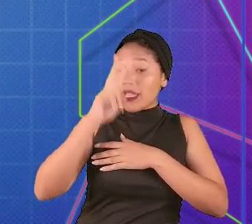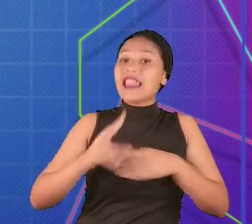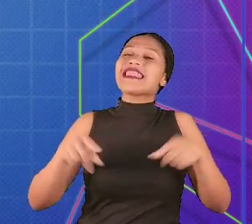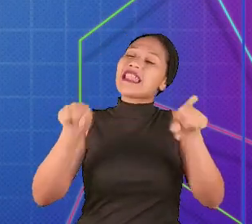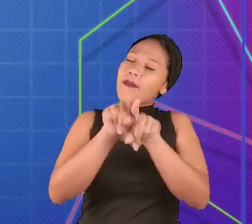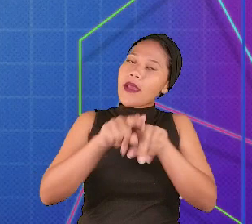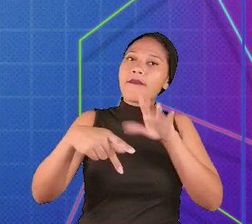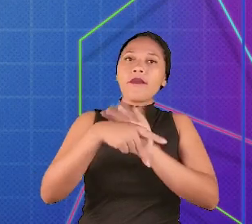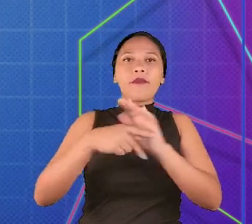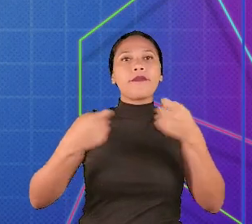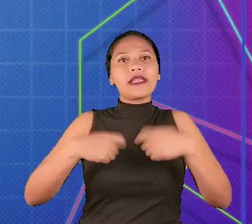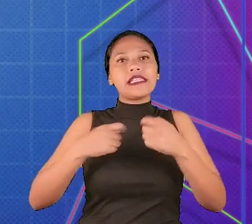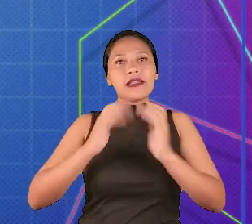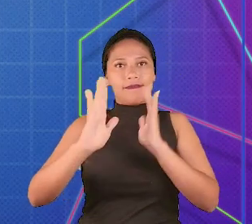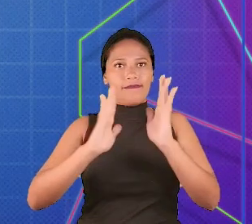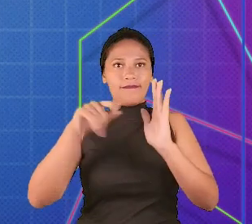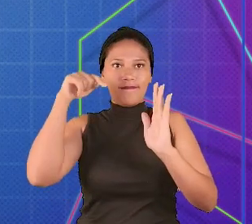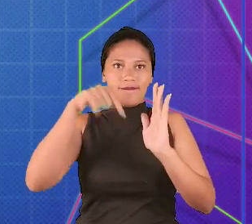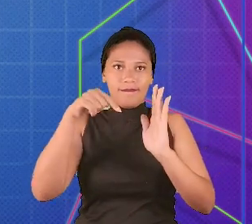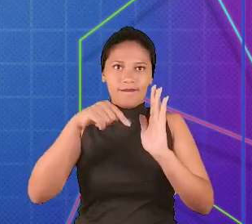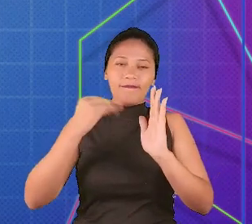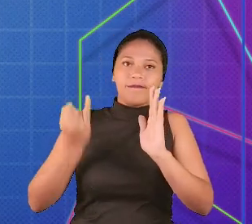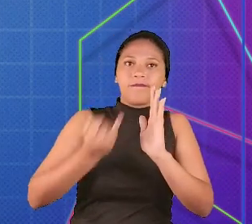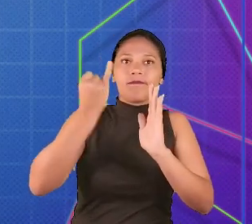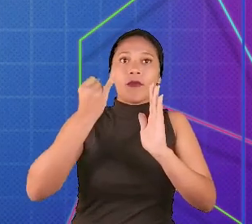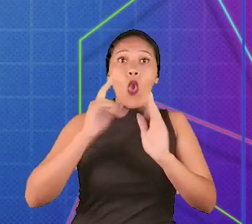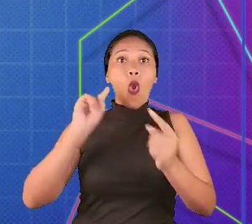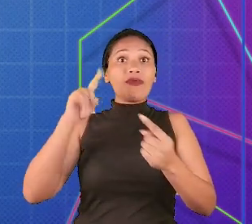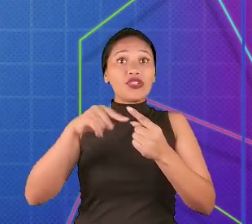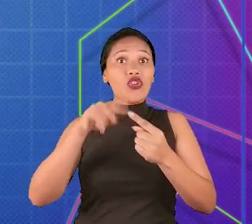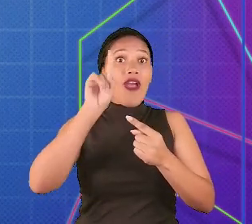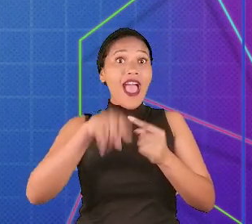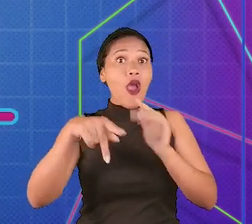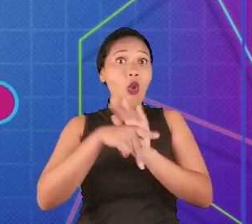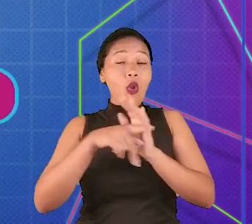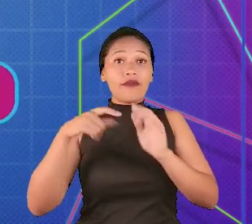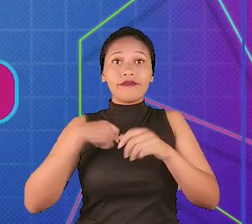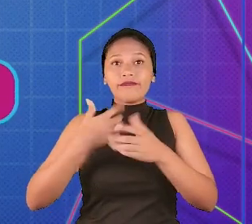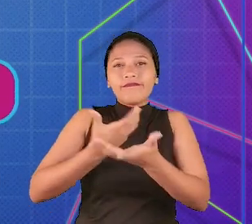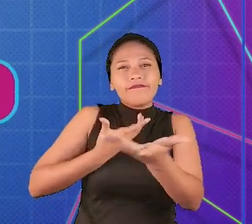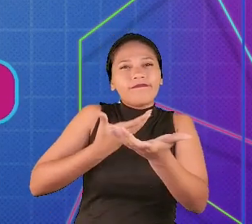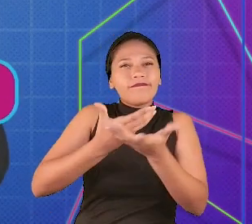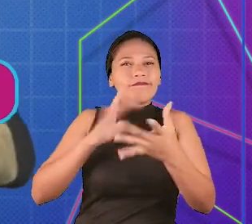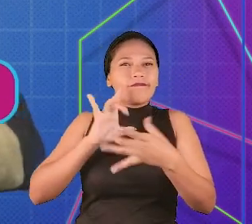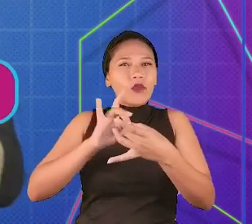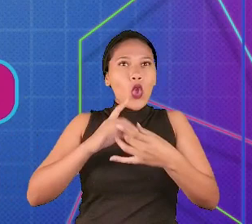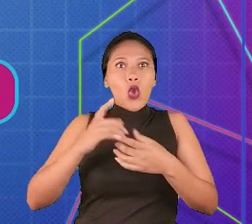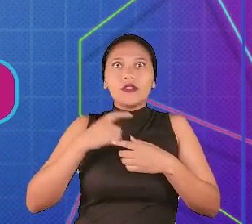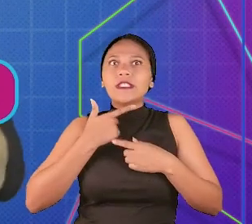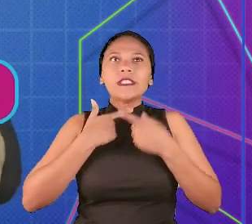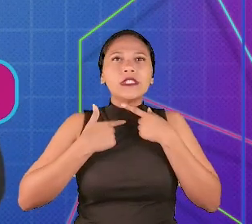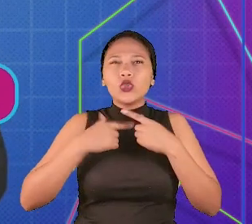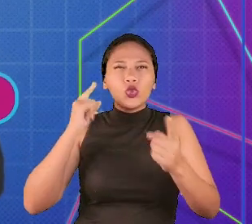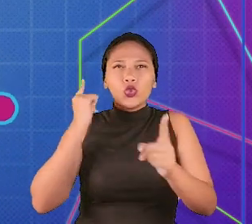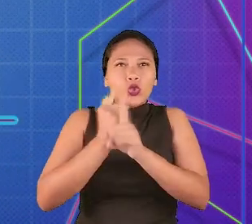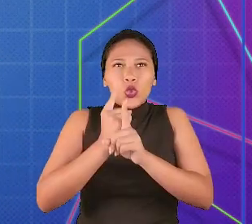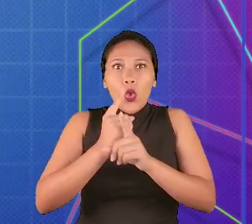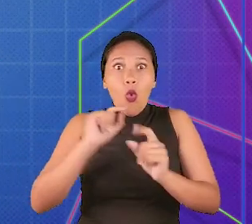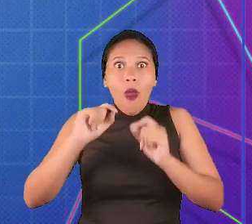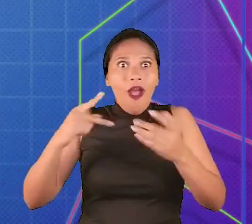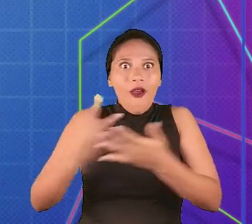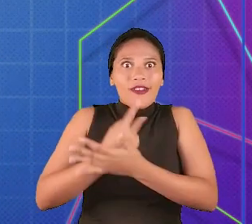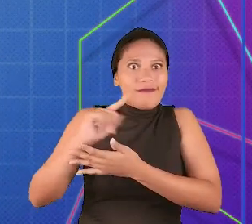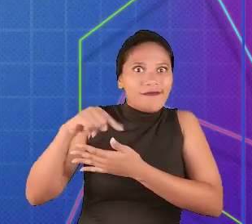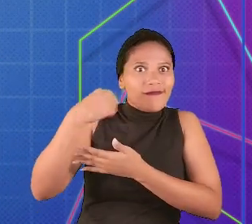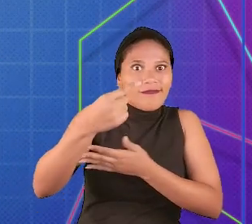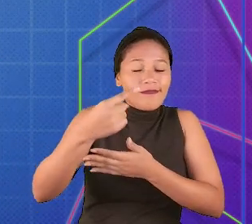eles também têm que se desenvolver nessa parte. O seu objetivo aqui é deixar o jogador envolvido, doido para descobrir o que vai acontecer